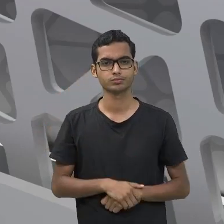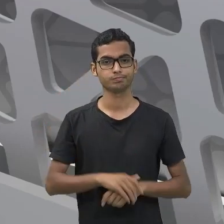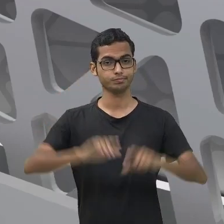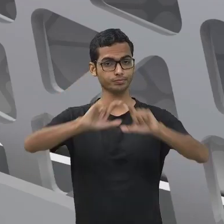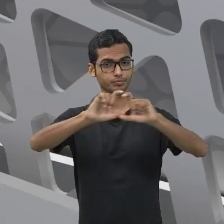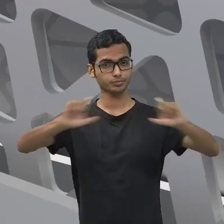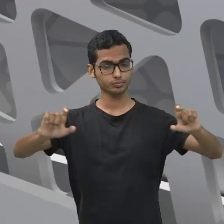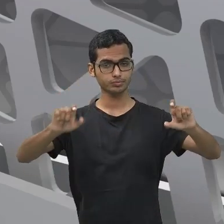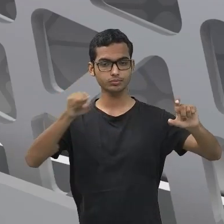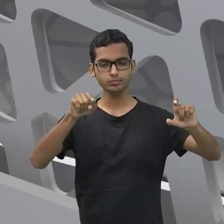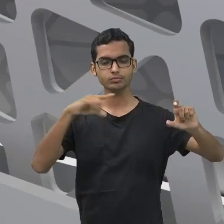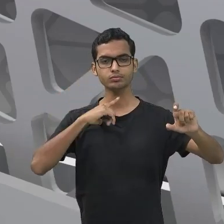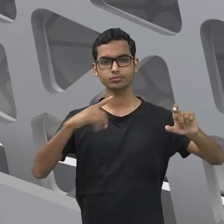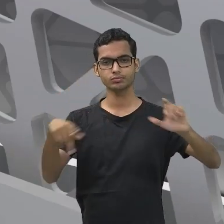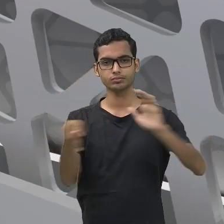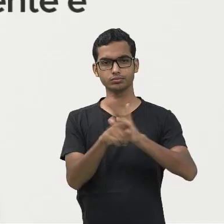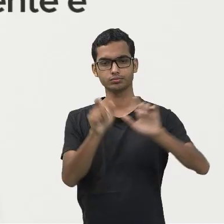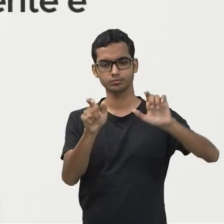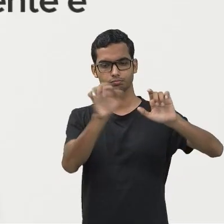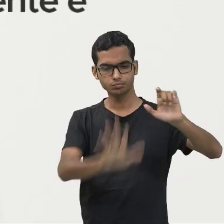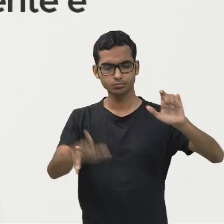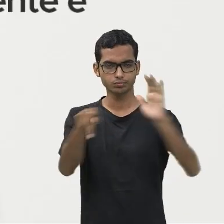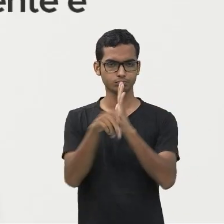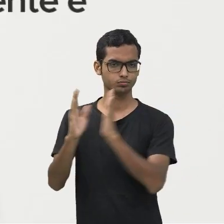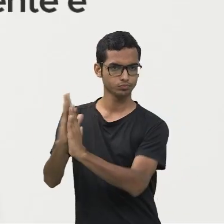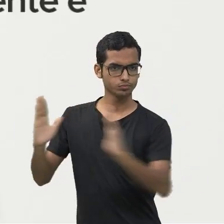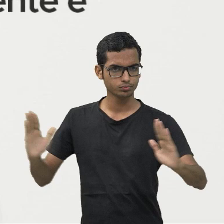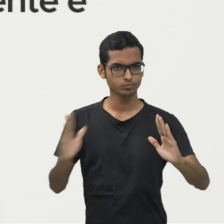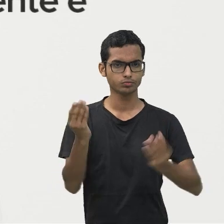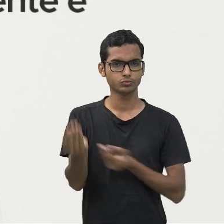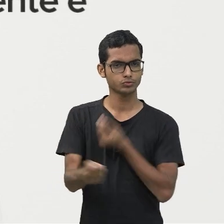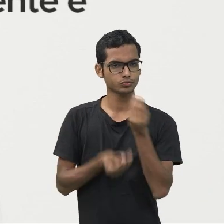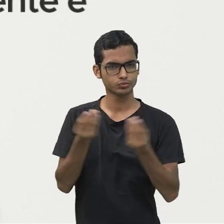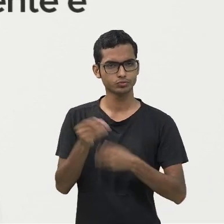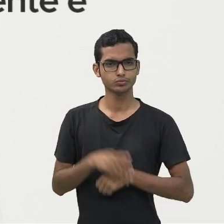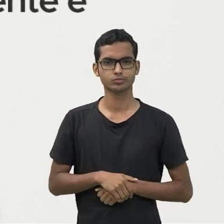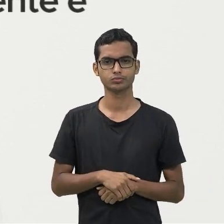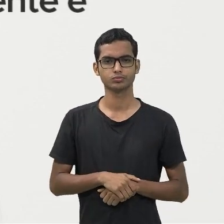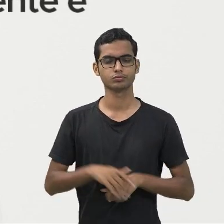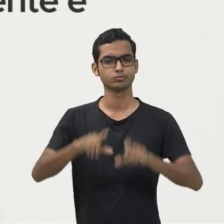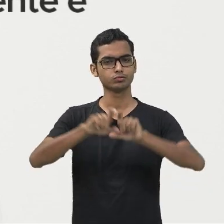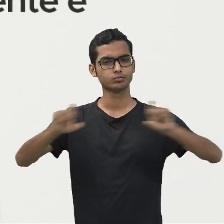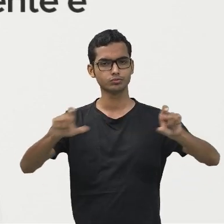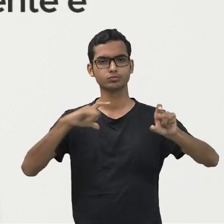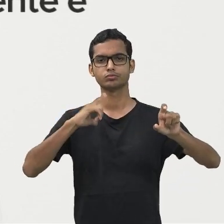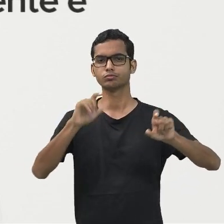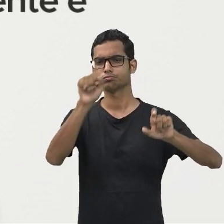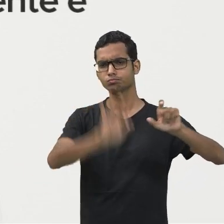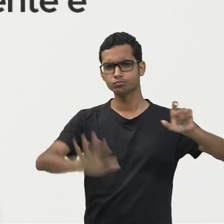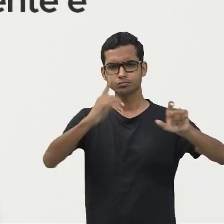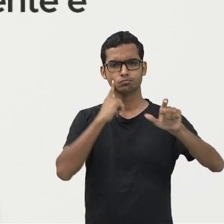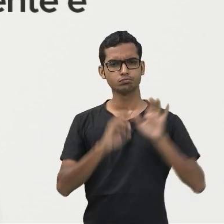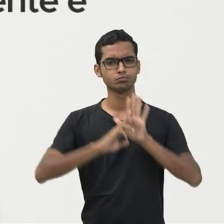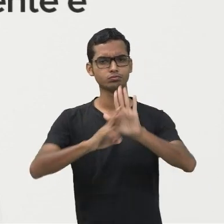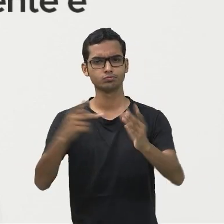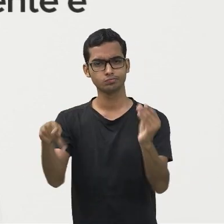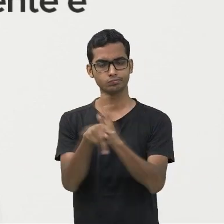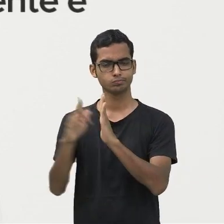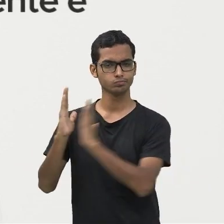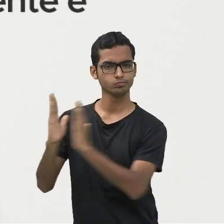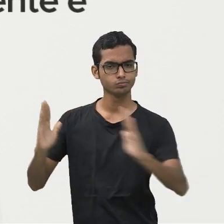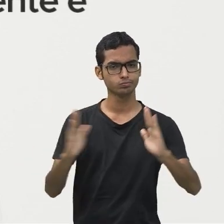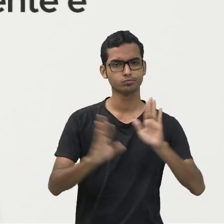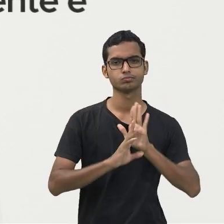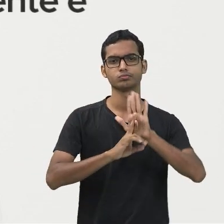do termo geral de uma sequência. Como assim? Como é que a gente pode representar uma